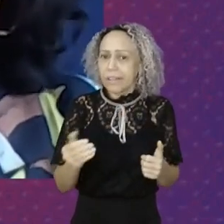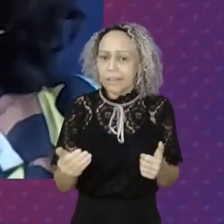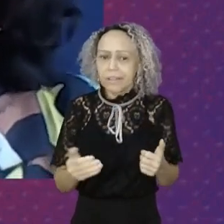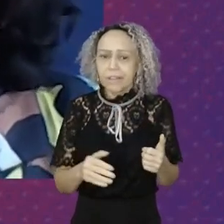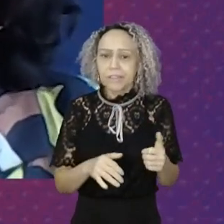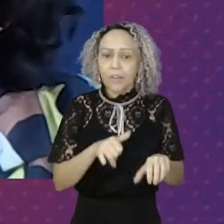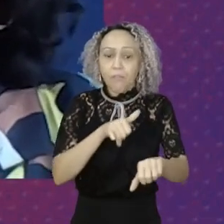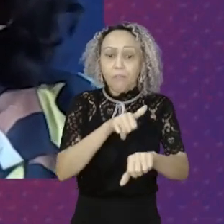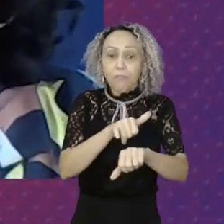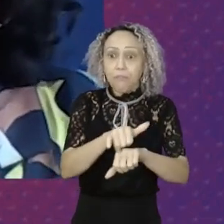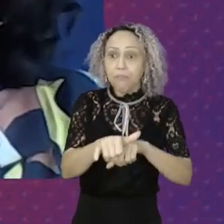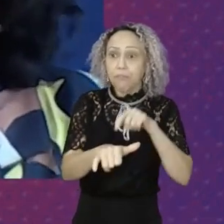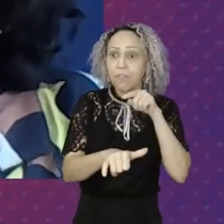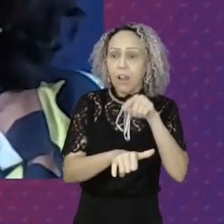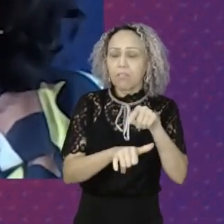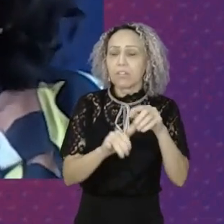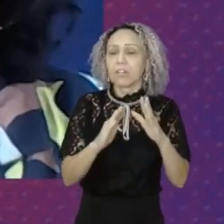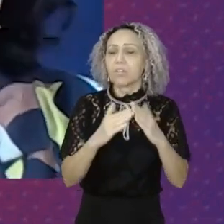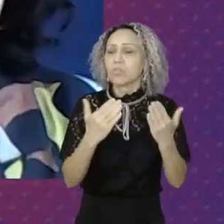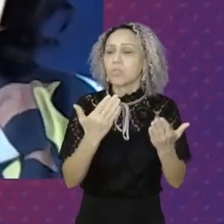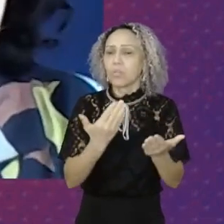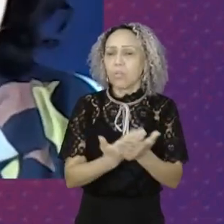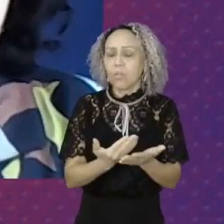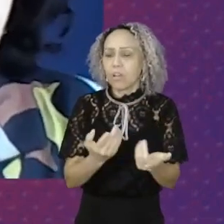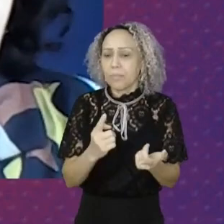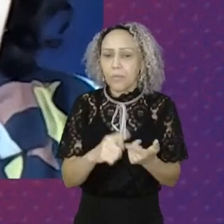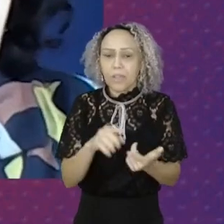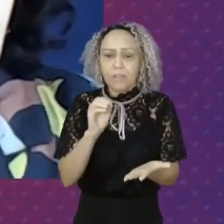acesso a esse item que é tão básico.